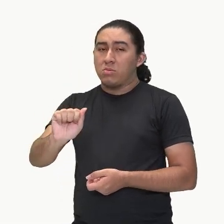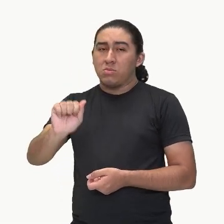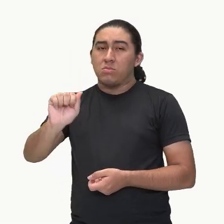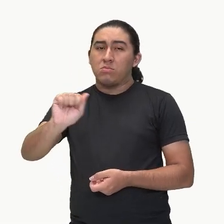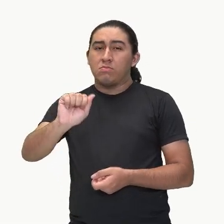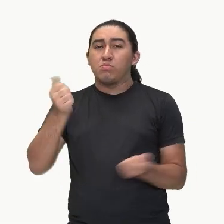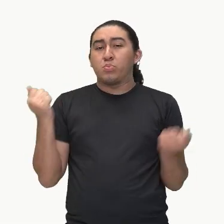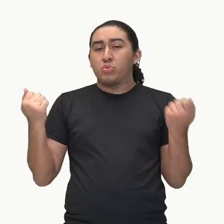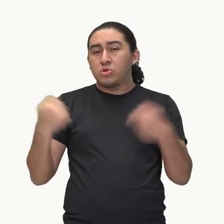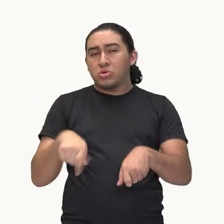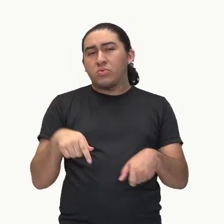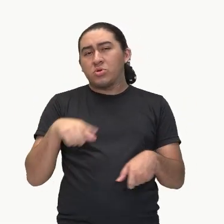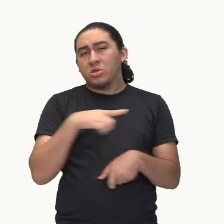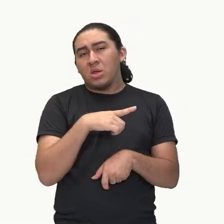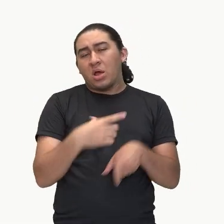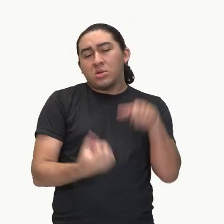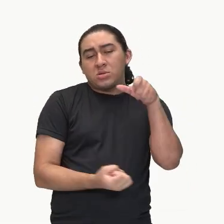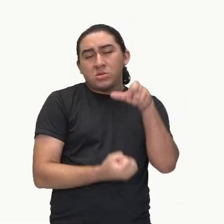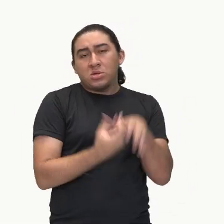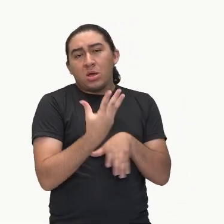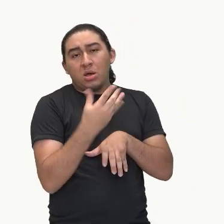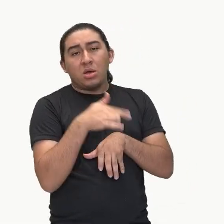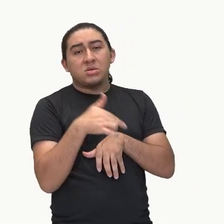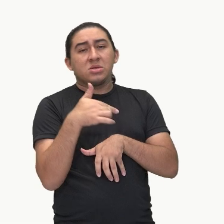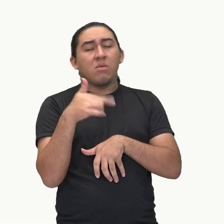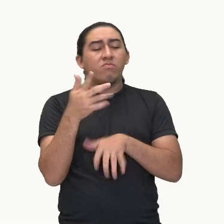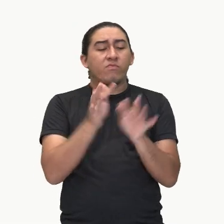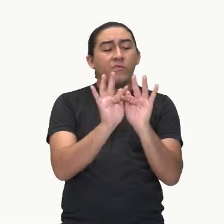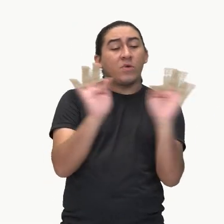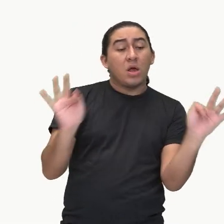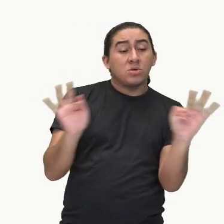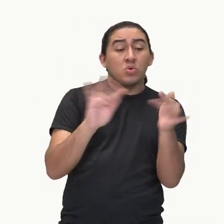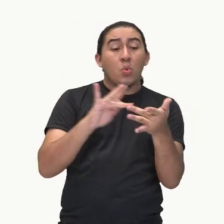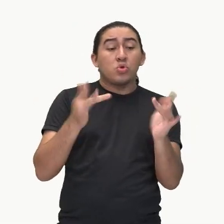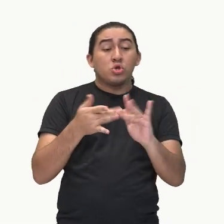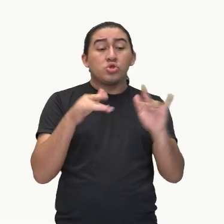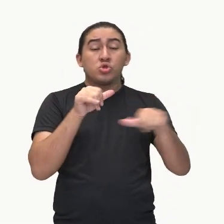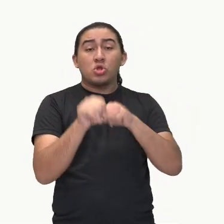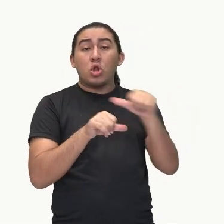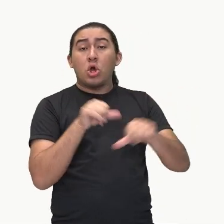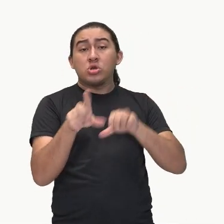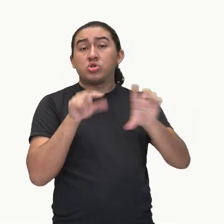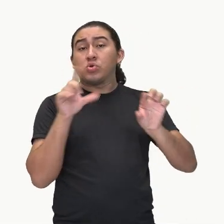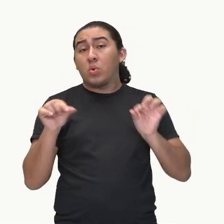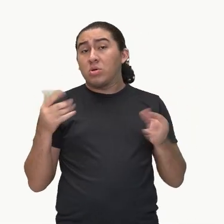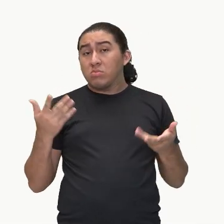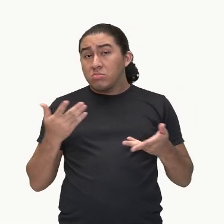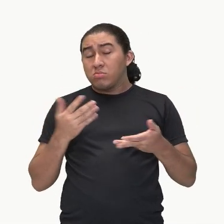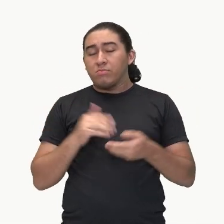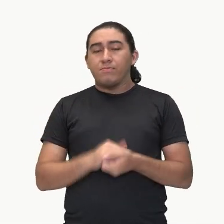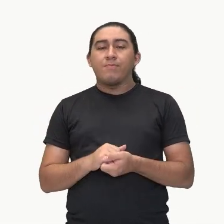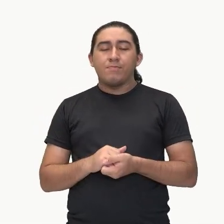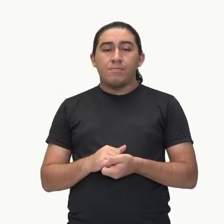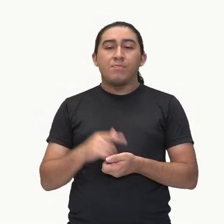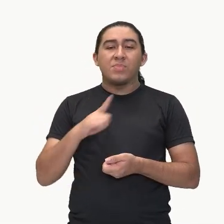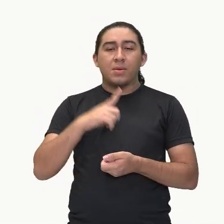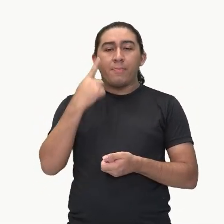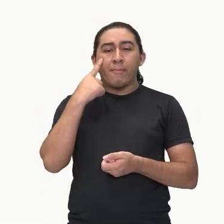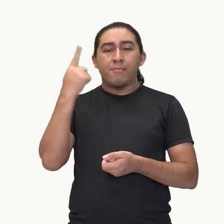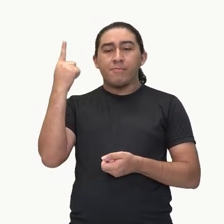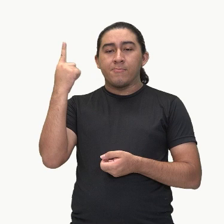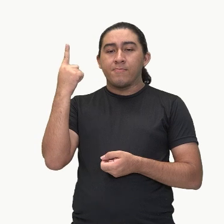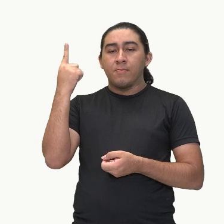eu poderei gerar esse efeito de sentido de alternância, né, de alternativo? Ora, nós temos esse quadrinho